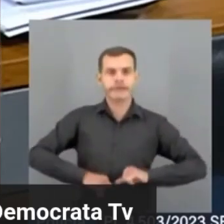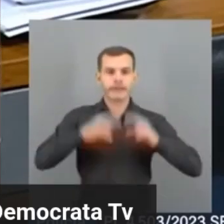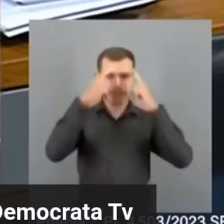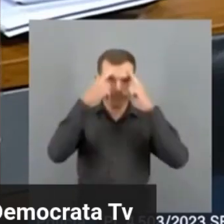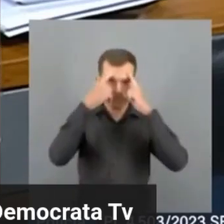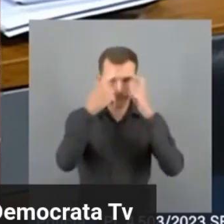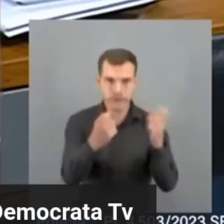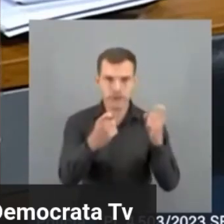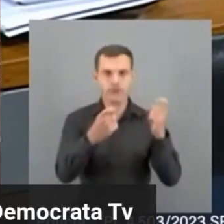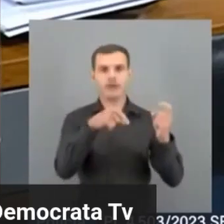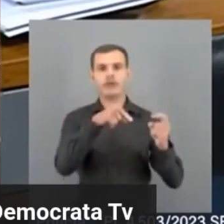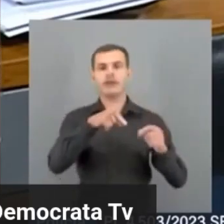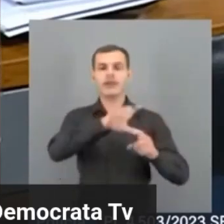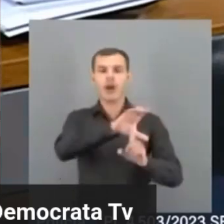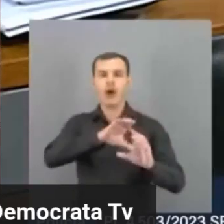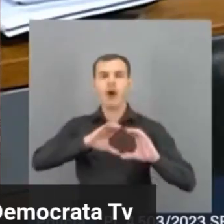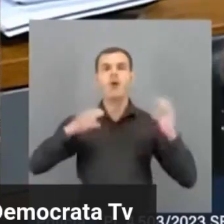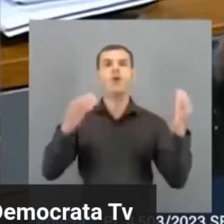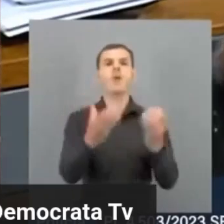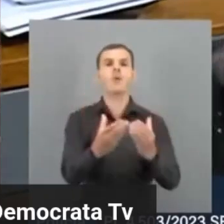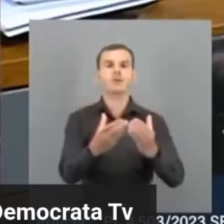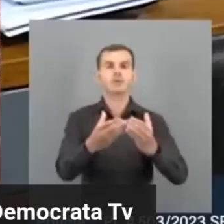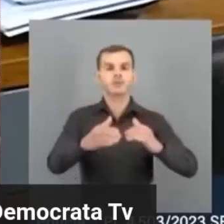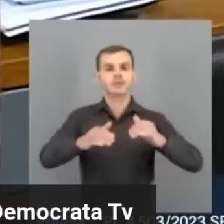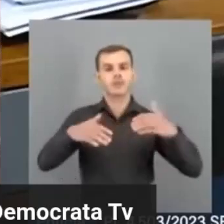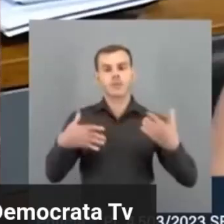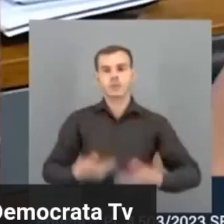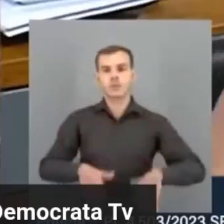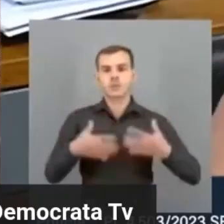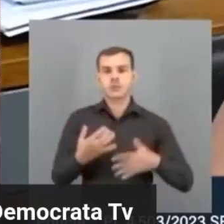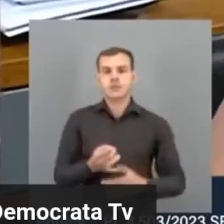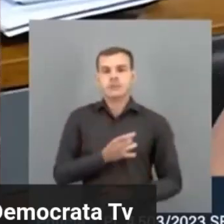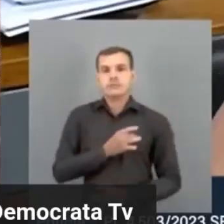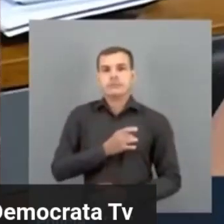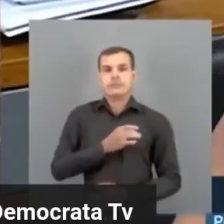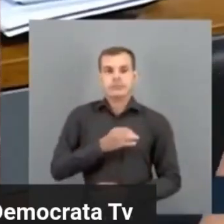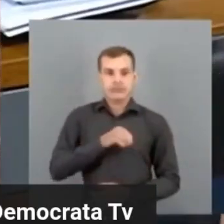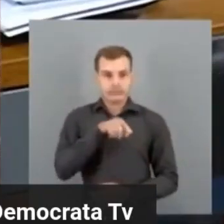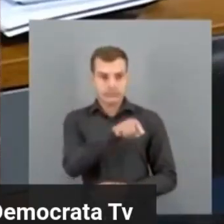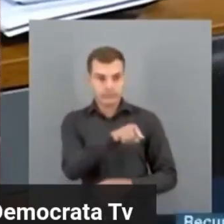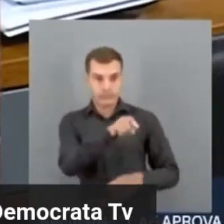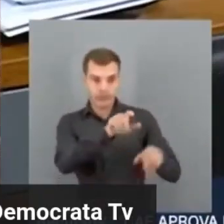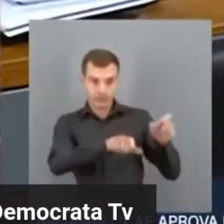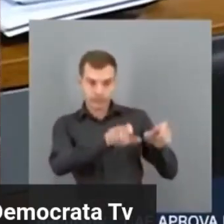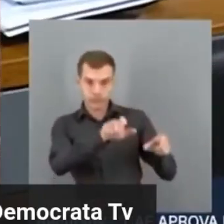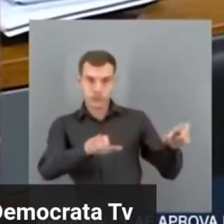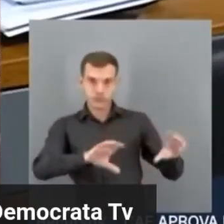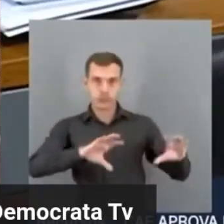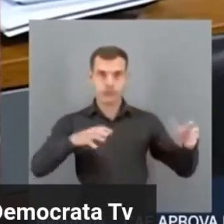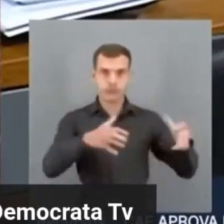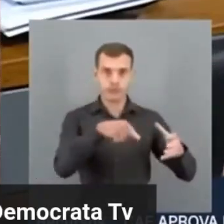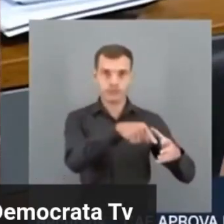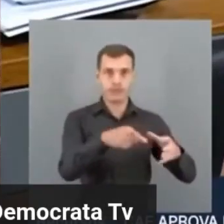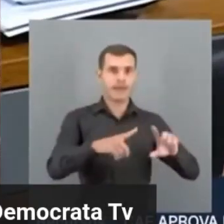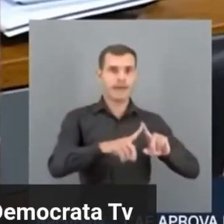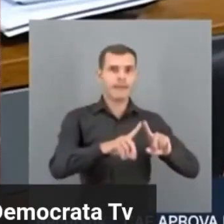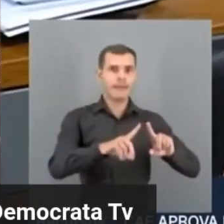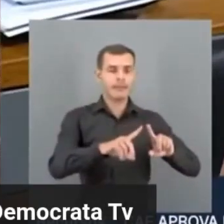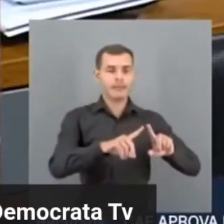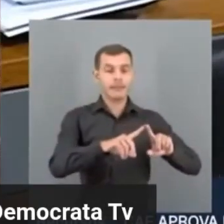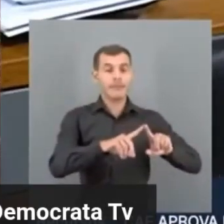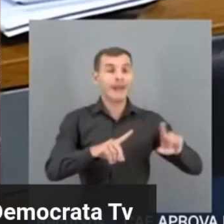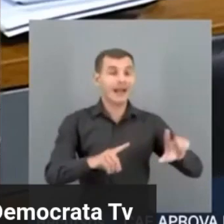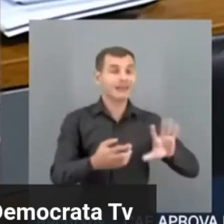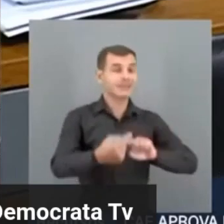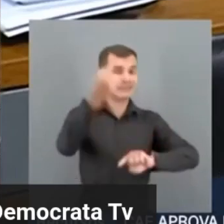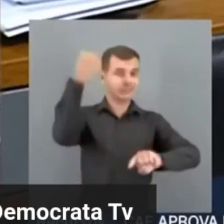assombra a comunidade. O senhor foi enredando a turma, mas o senhor tinha, no início, uma boa fé.